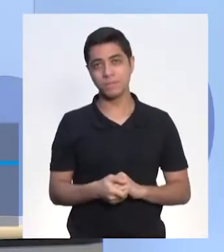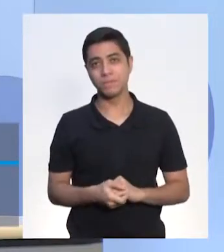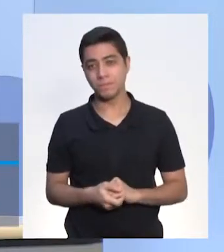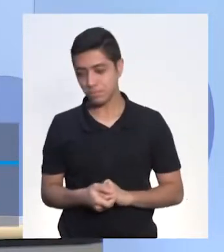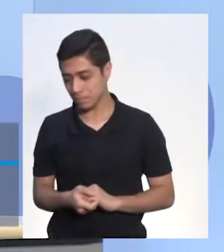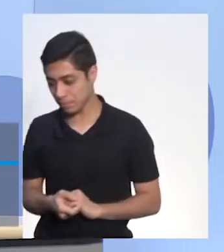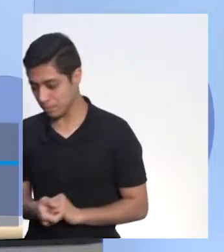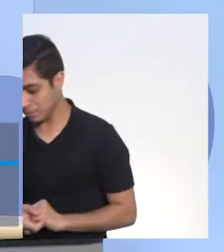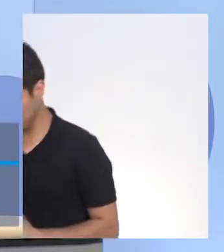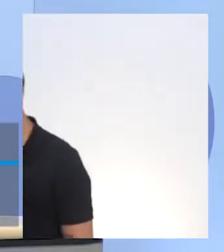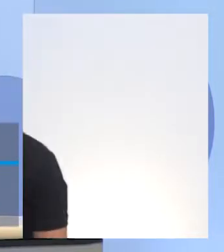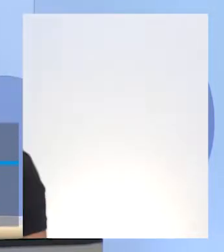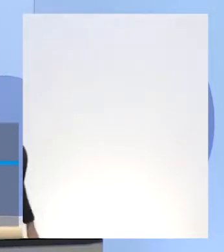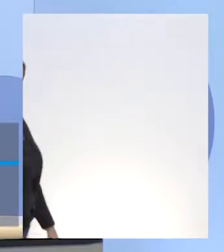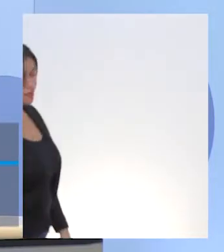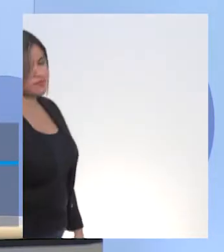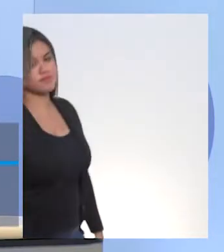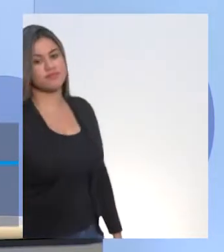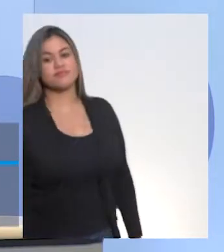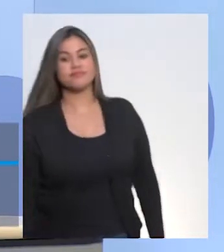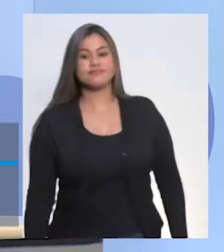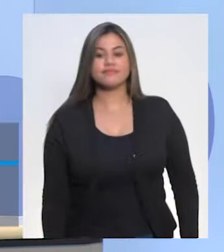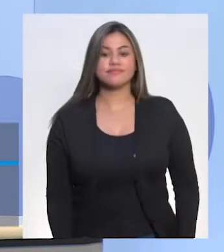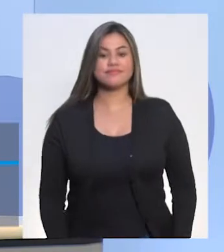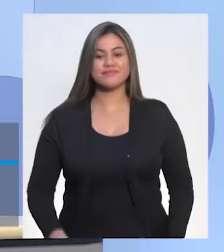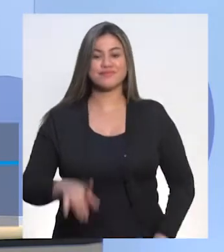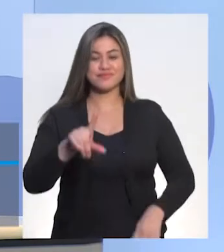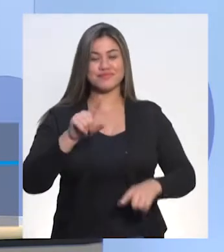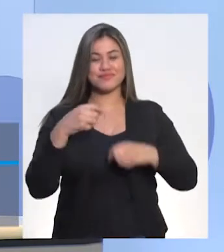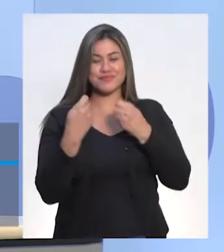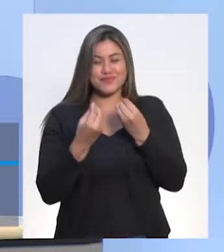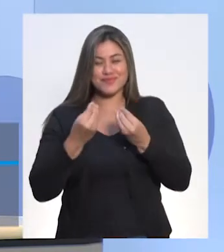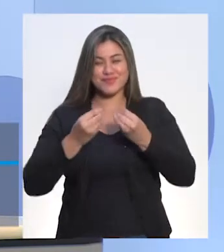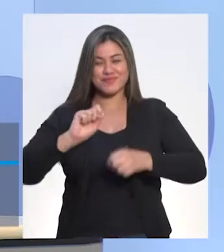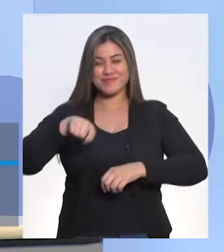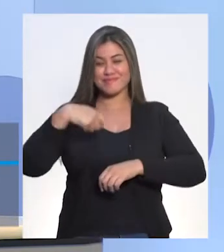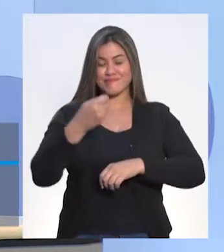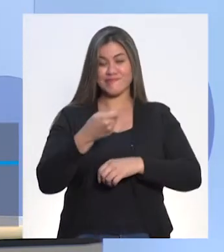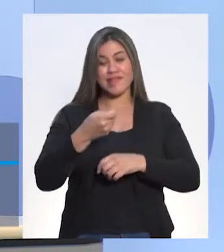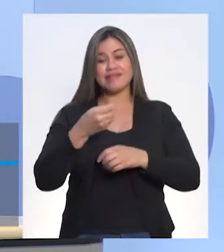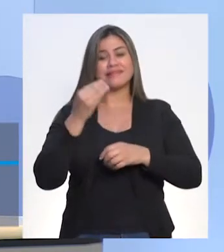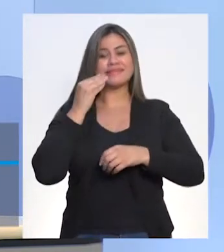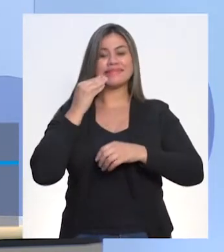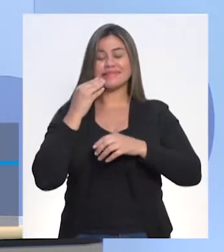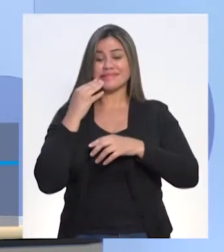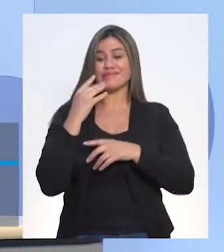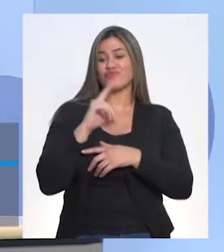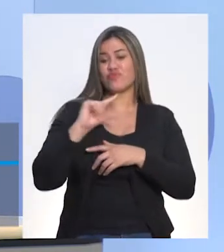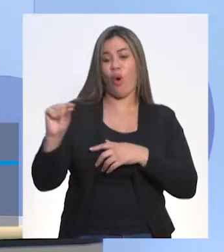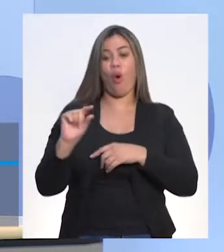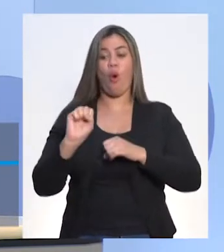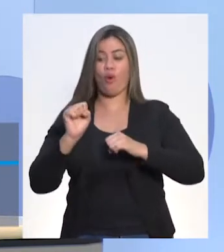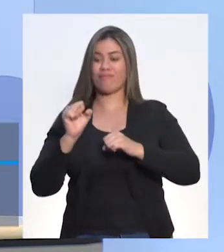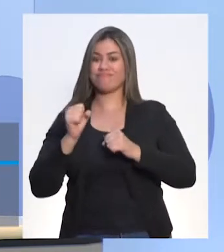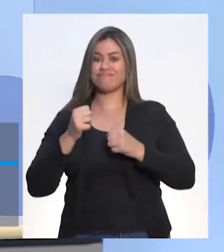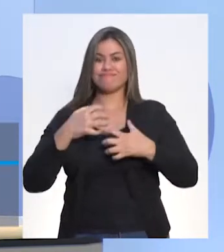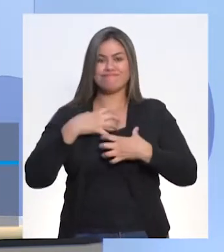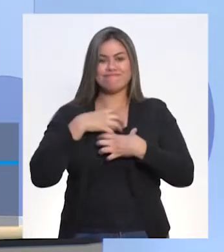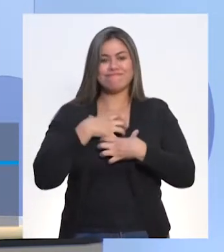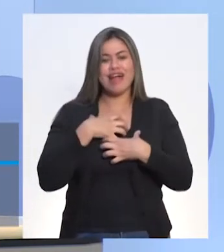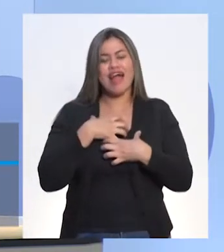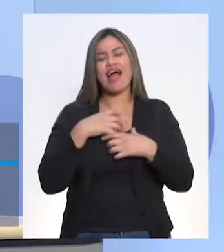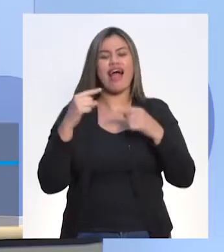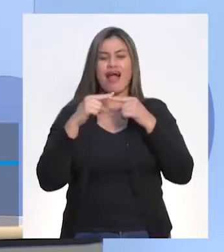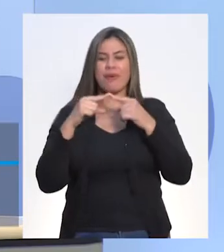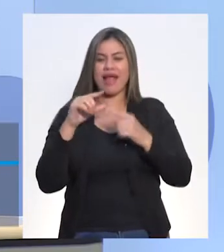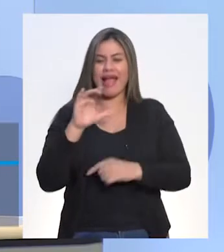próprio herói que está tentando fugir de alguma situação comprometedora, né? Esse é que é a catarse, né? Você sente o medo, o